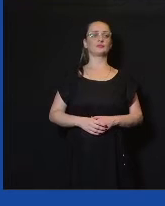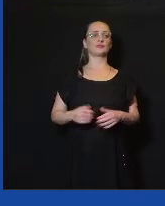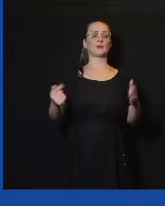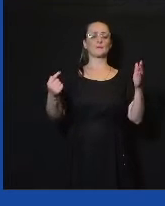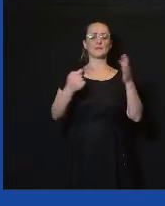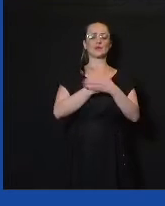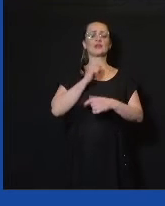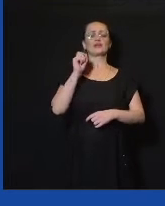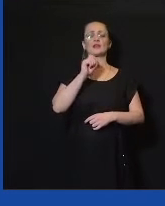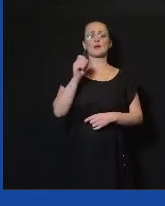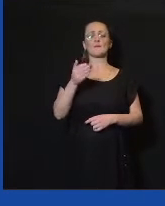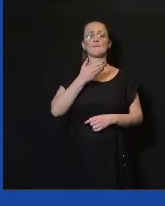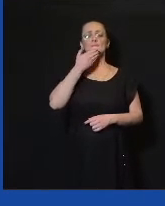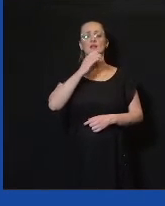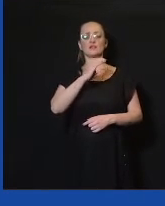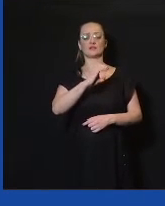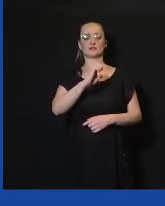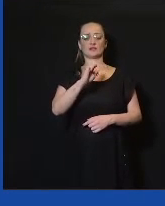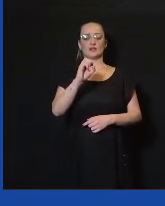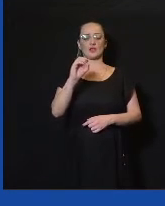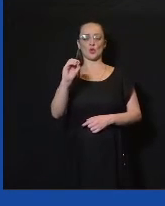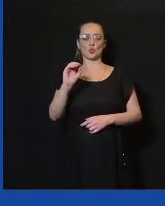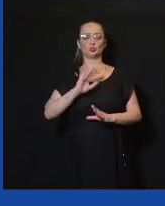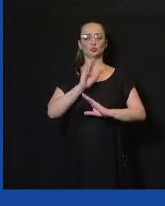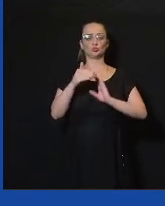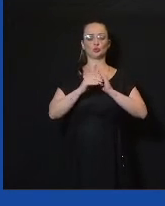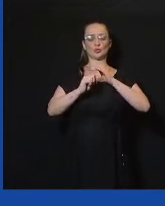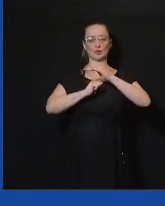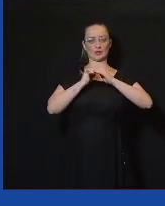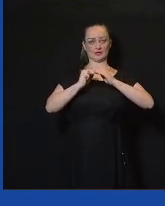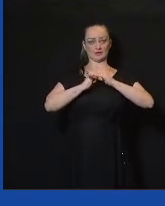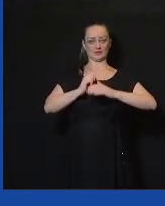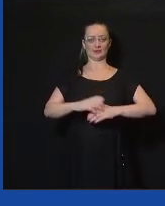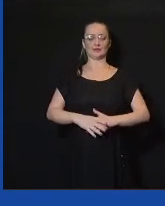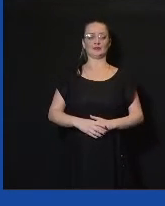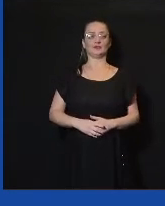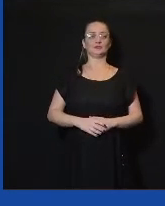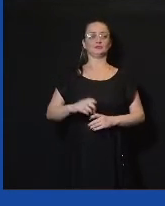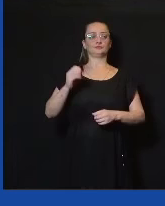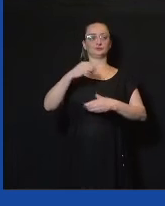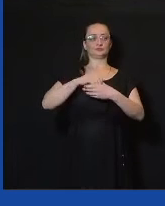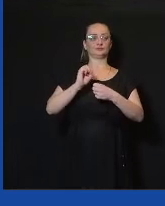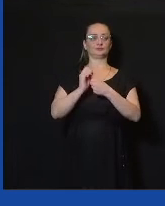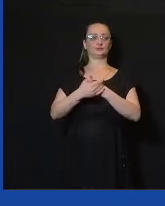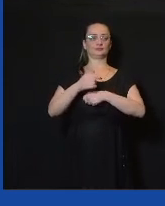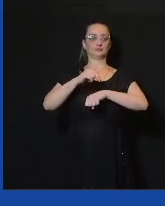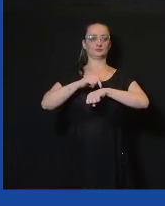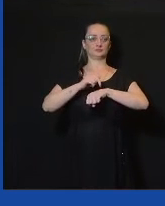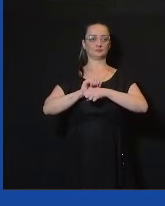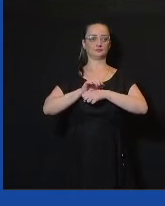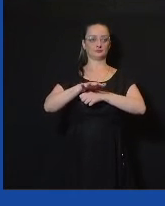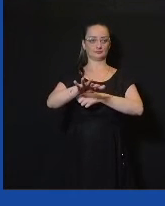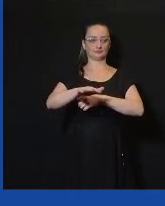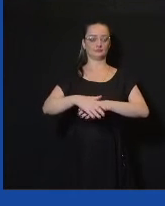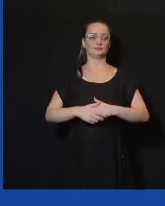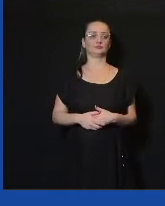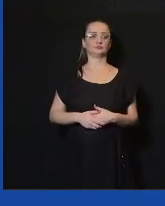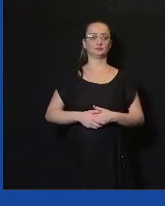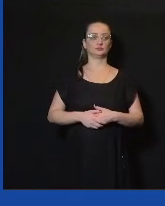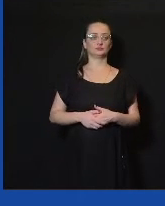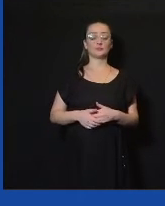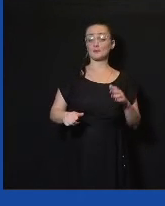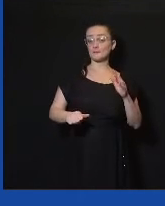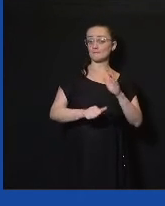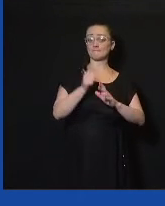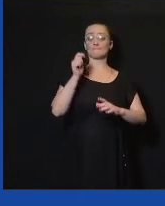quem foi o melhor CEO de todos os empresários da pandemia. E o melhor CEO da